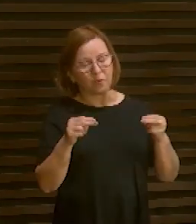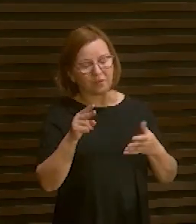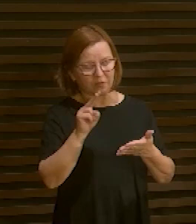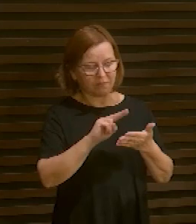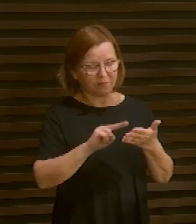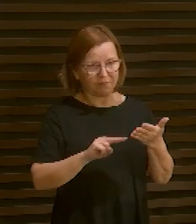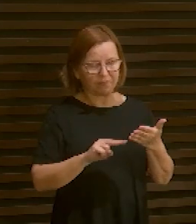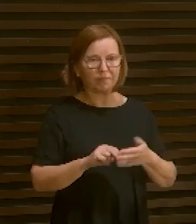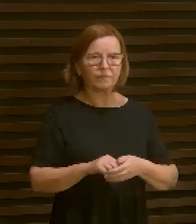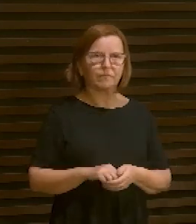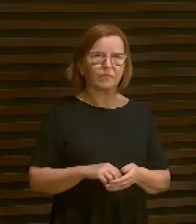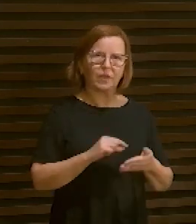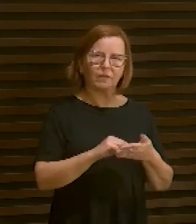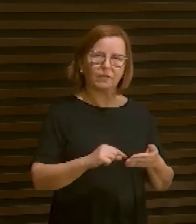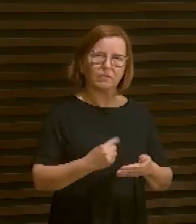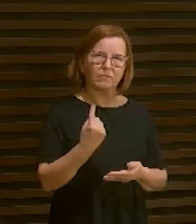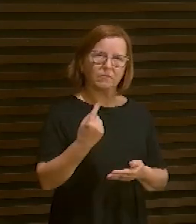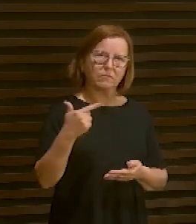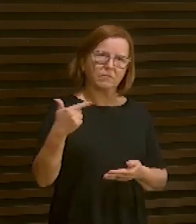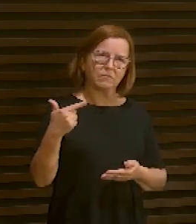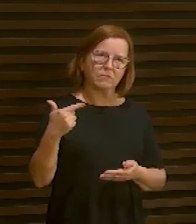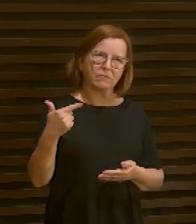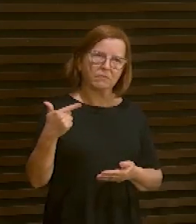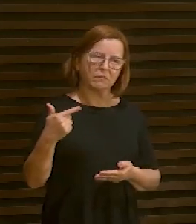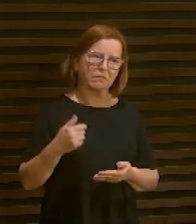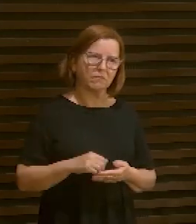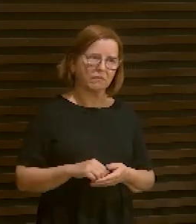aqui, no versículo 12.